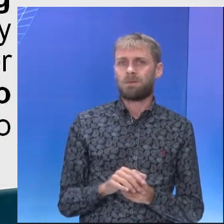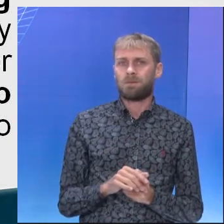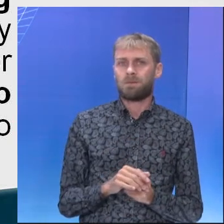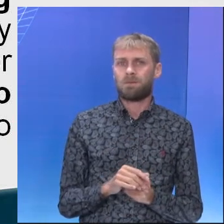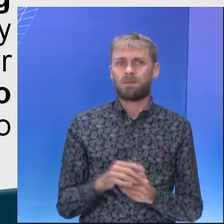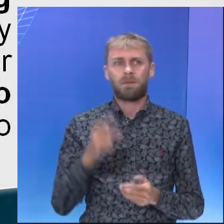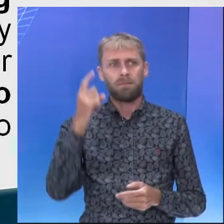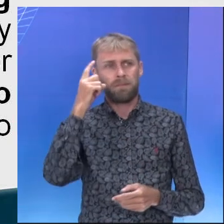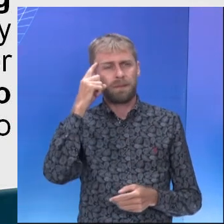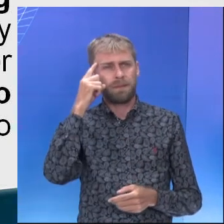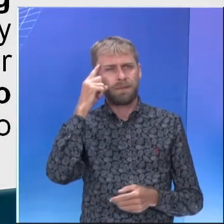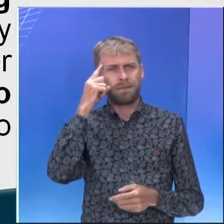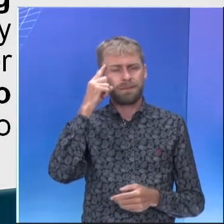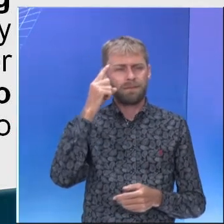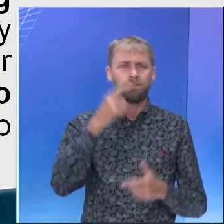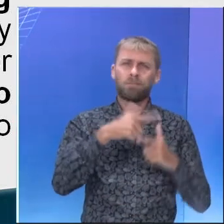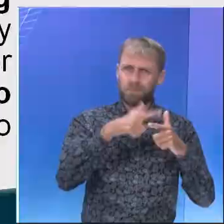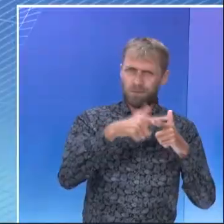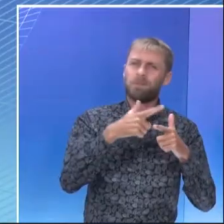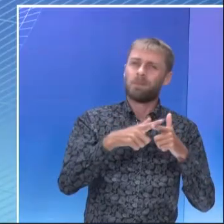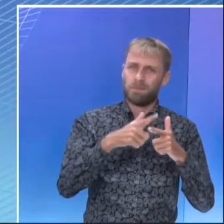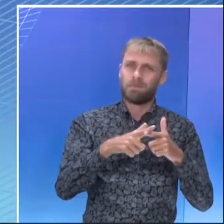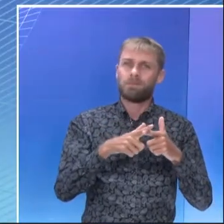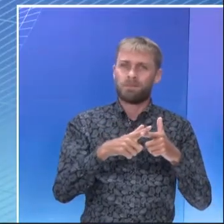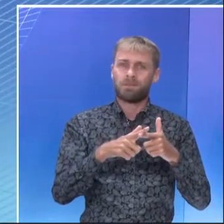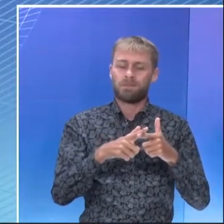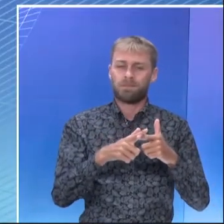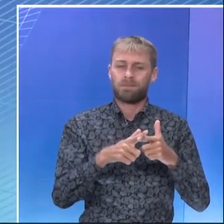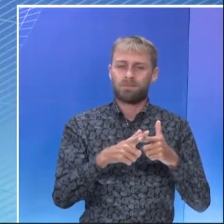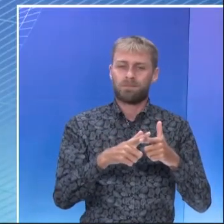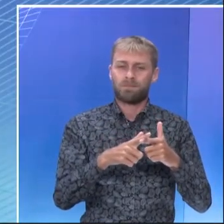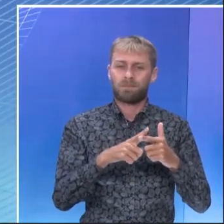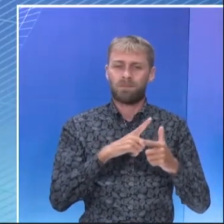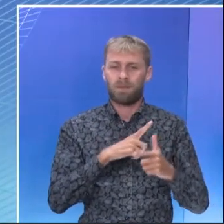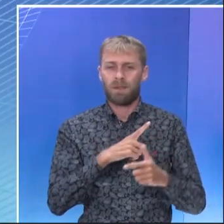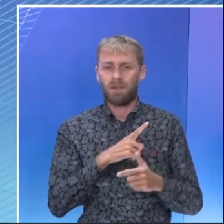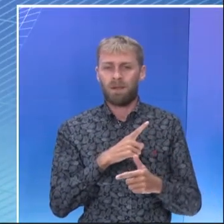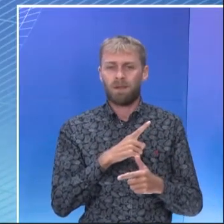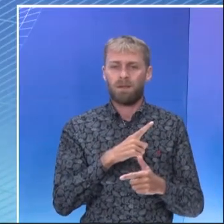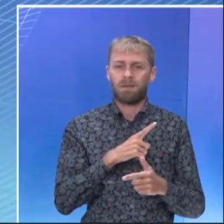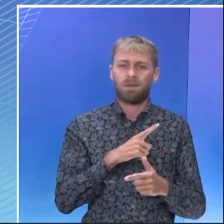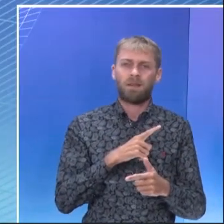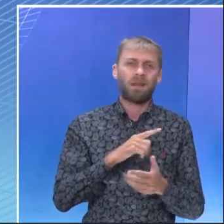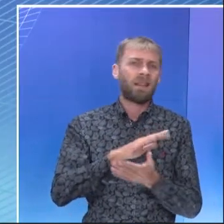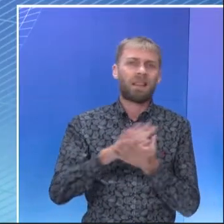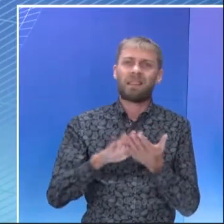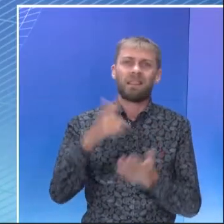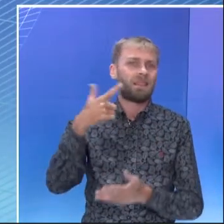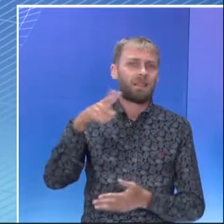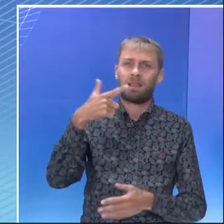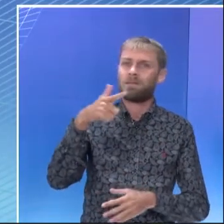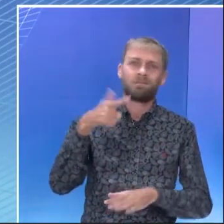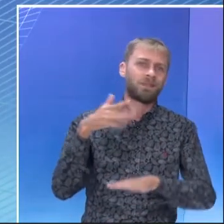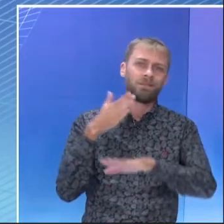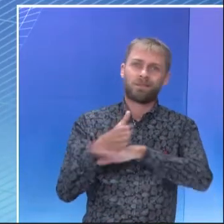cara, encaram, enfrentam, né? Is little or no access,